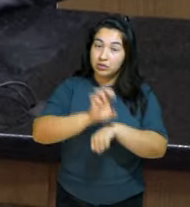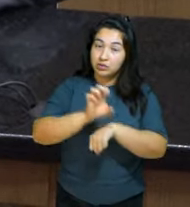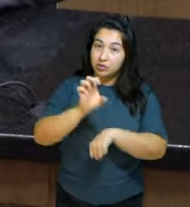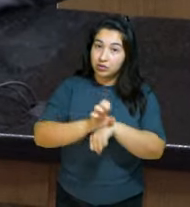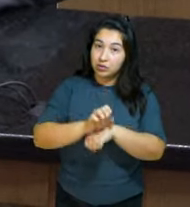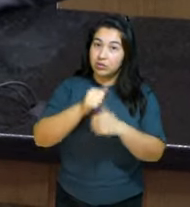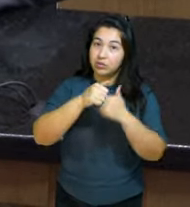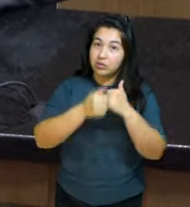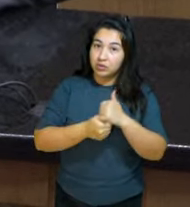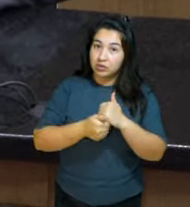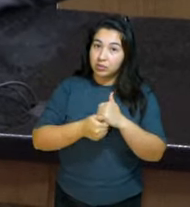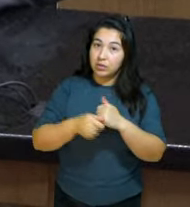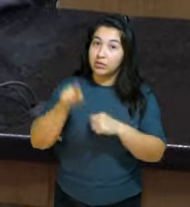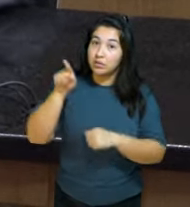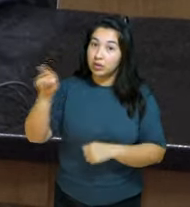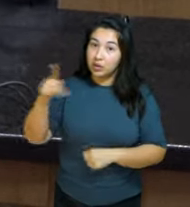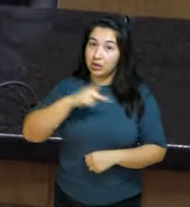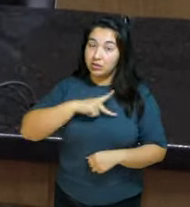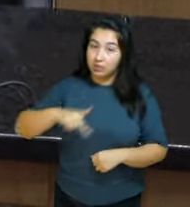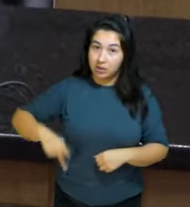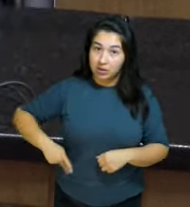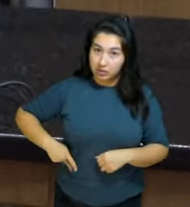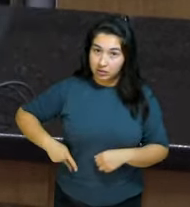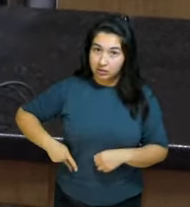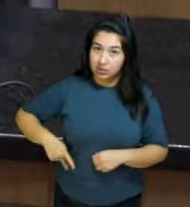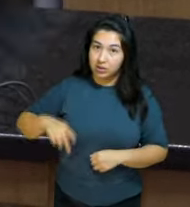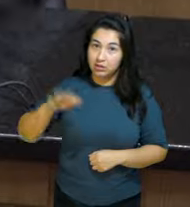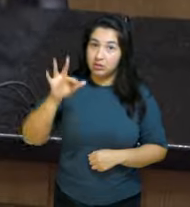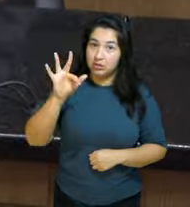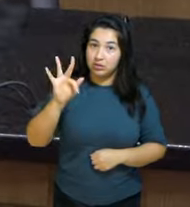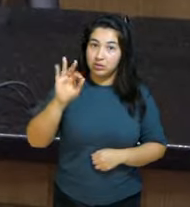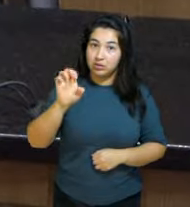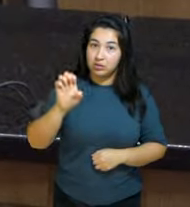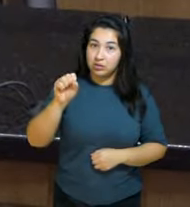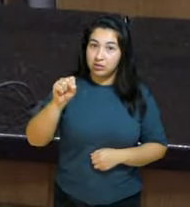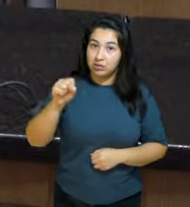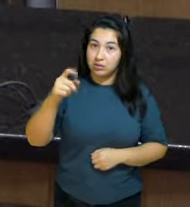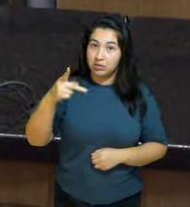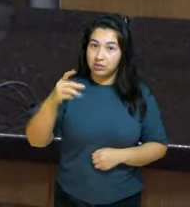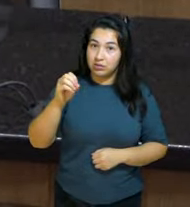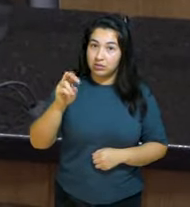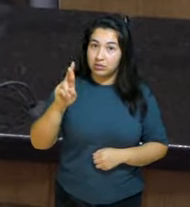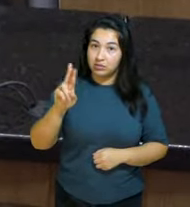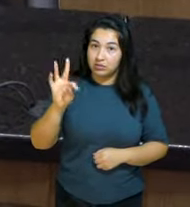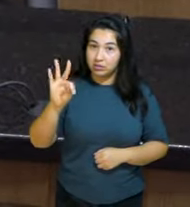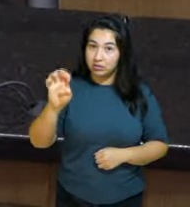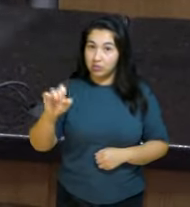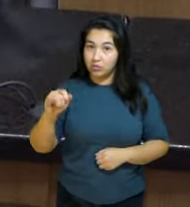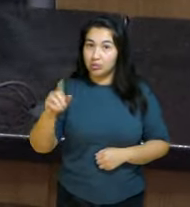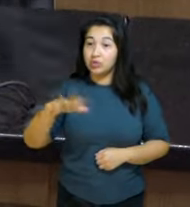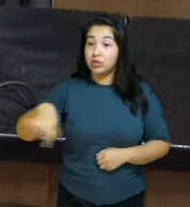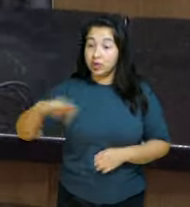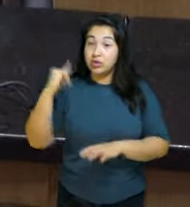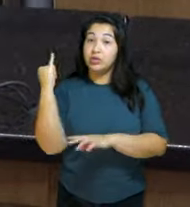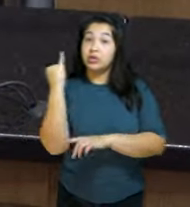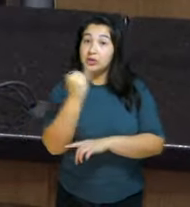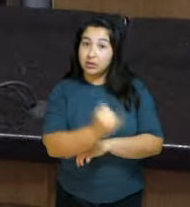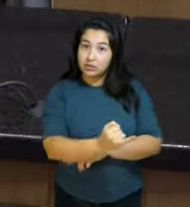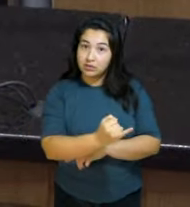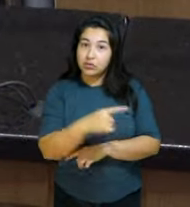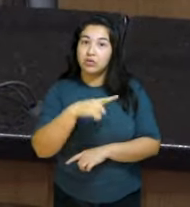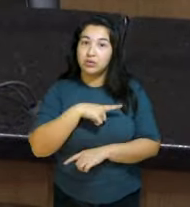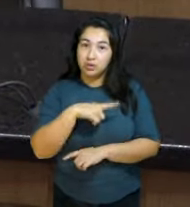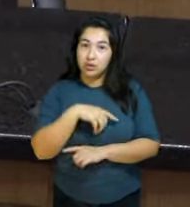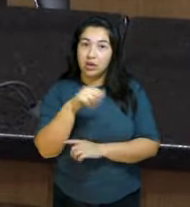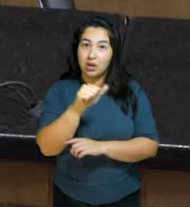o presidente da FESPORTE é membro nato, ele foi comunicado, e isso consta em ata,